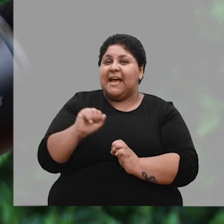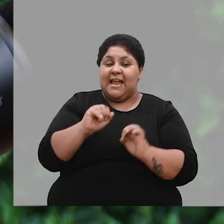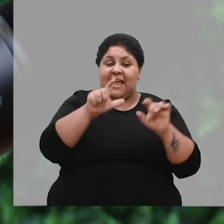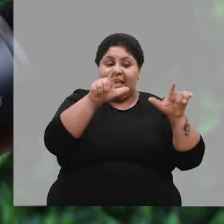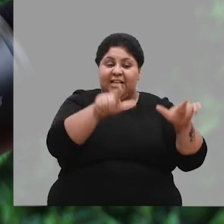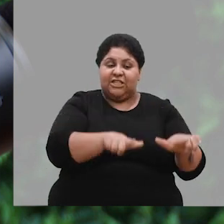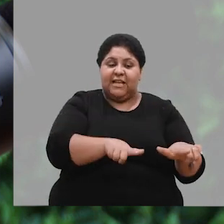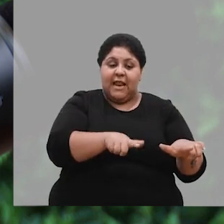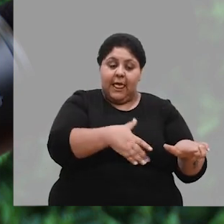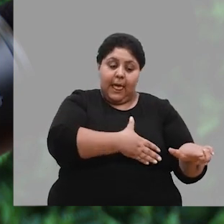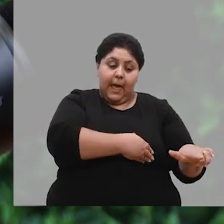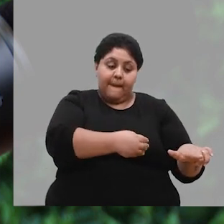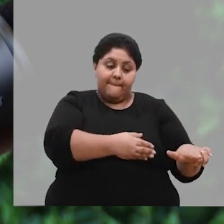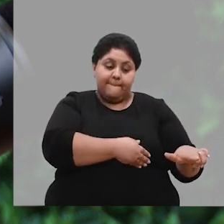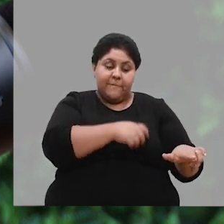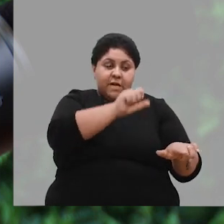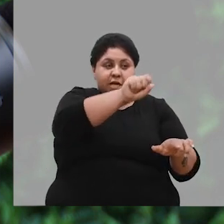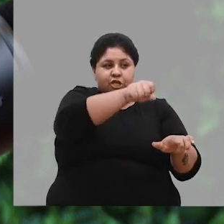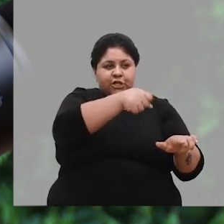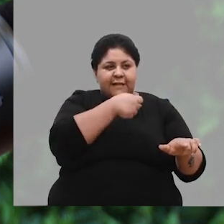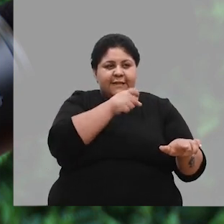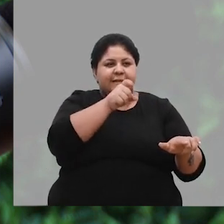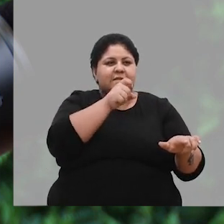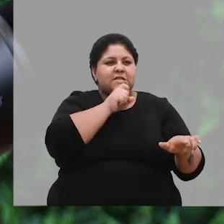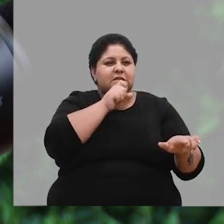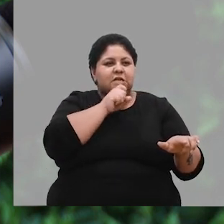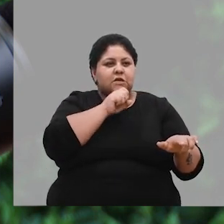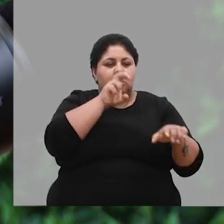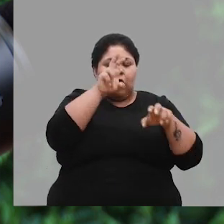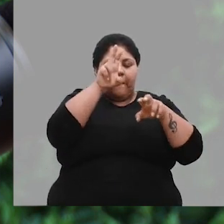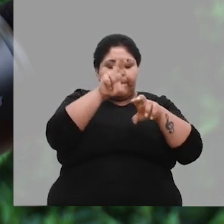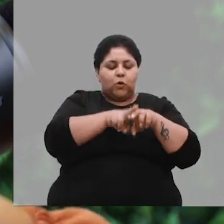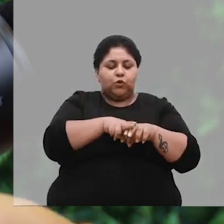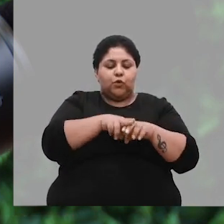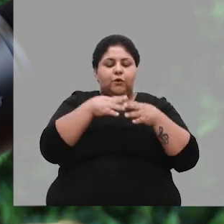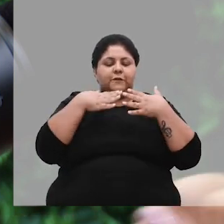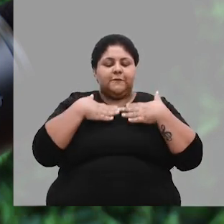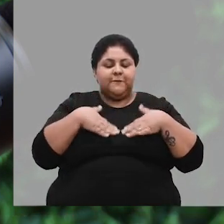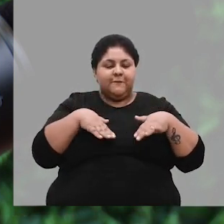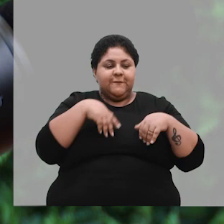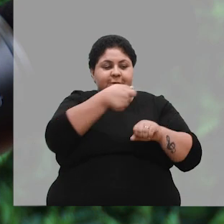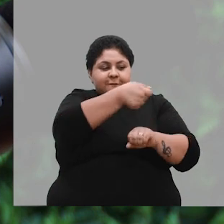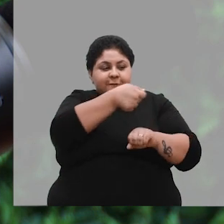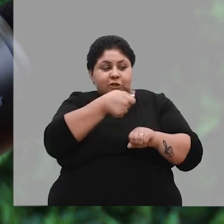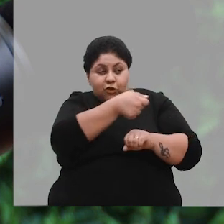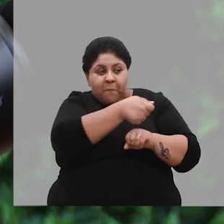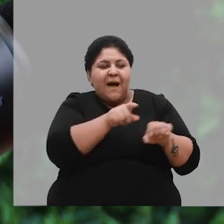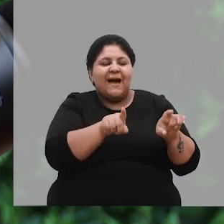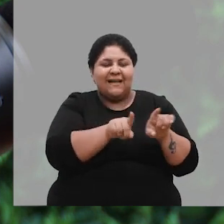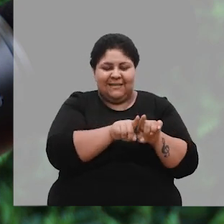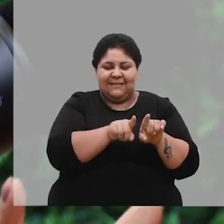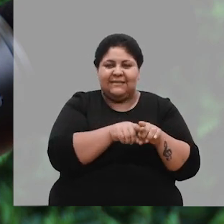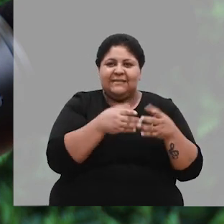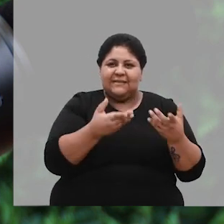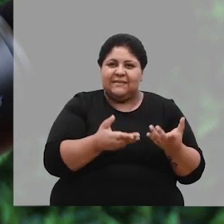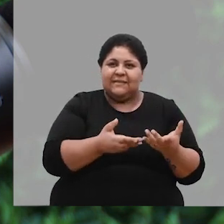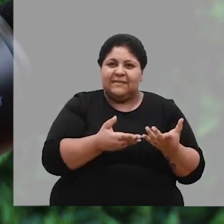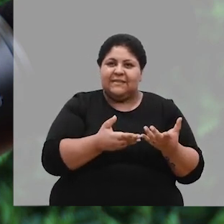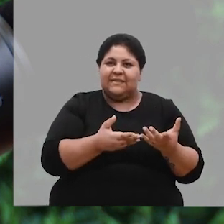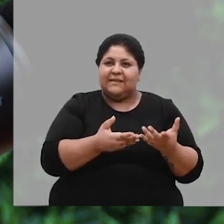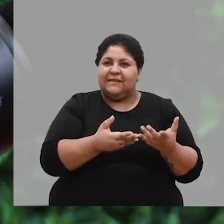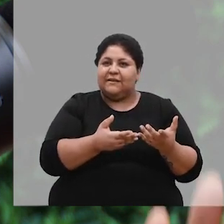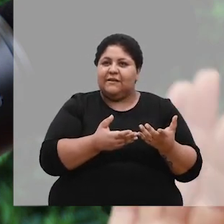lactário, que a gente chama, que é a sala de ordenha, com a geladeira, com a poltrona, com tomadas para utilizar as esgotadeiras quando